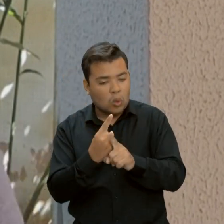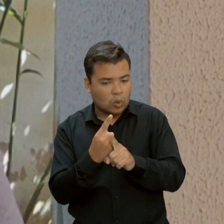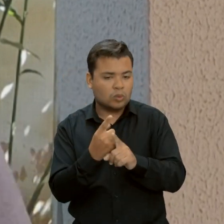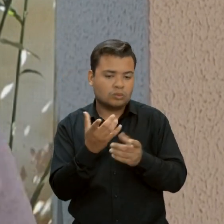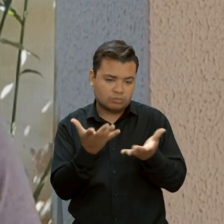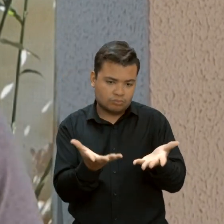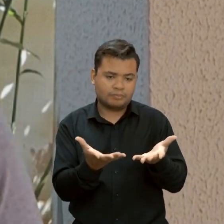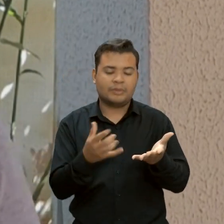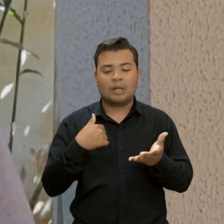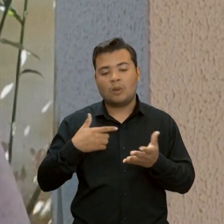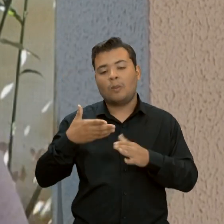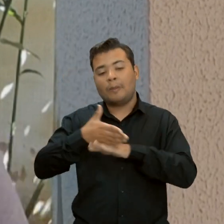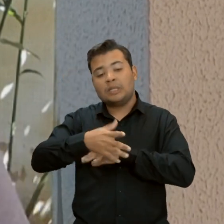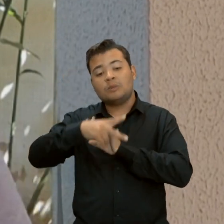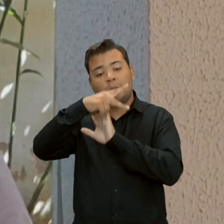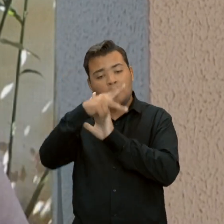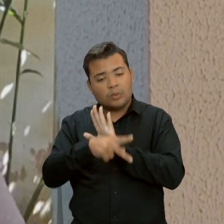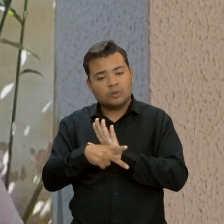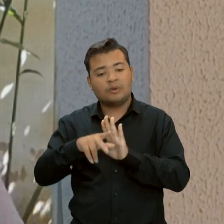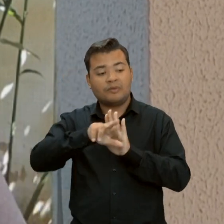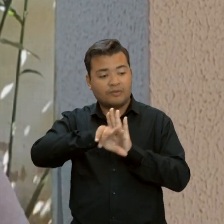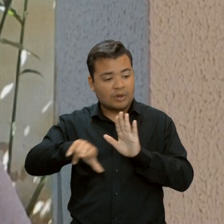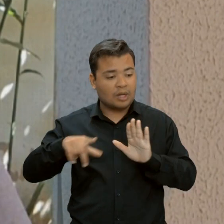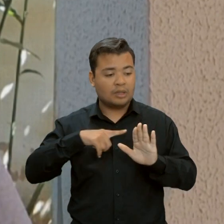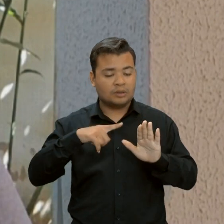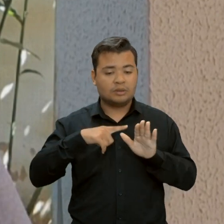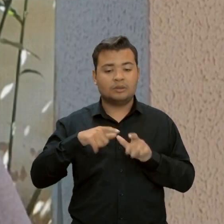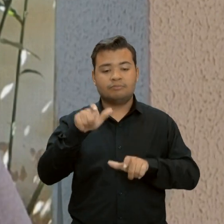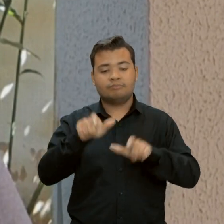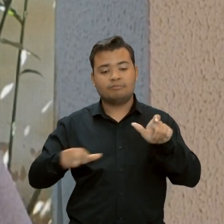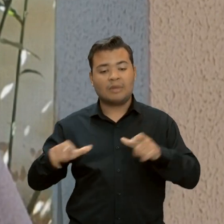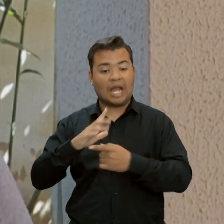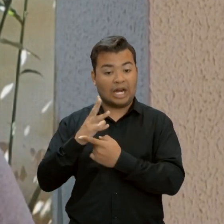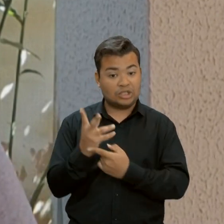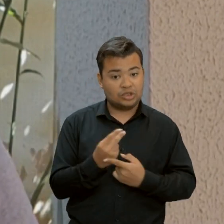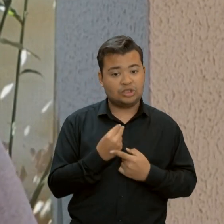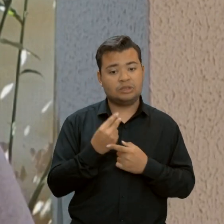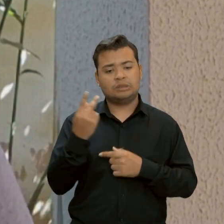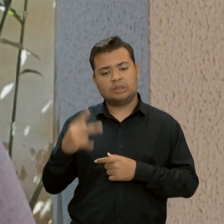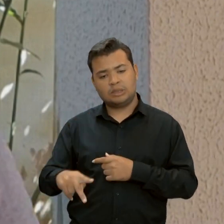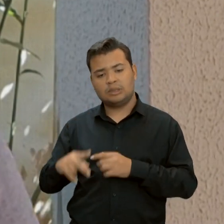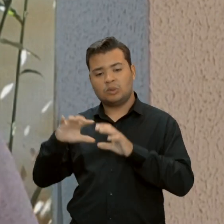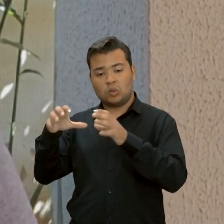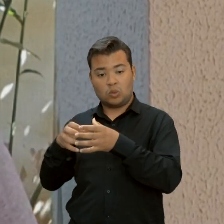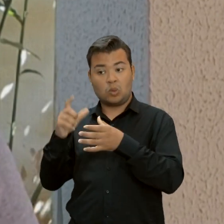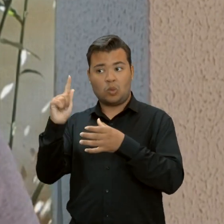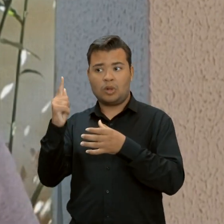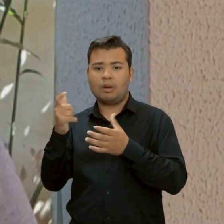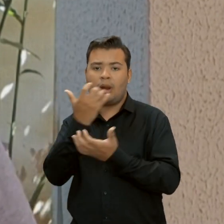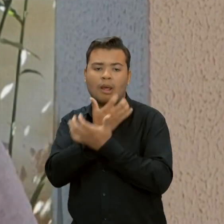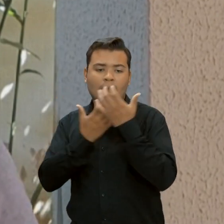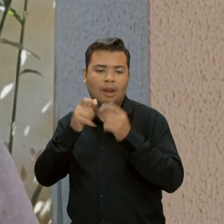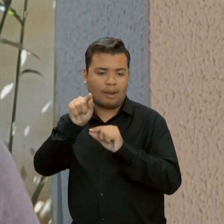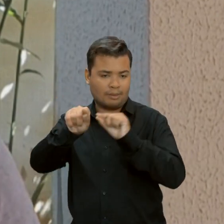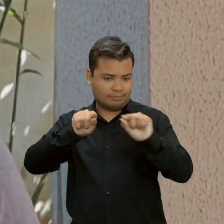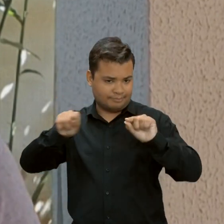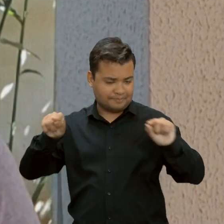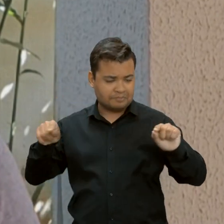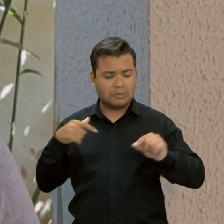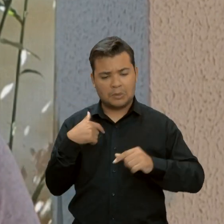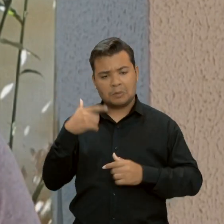vários projetos assim que uniam os artistas, os cantores goianos. E eu acho que é uma coisa importante a gente saber,